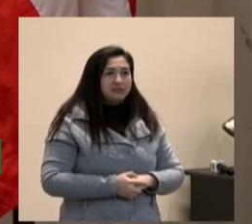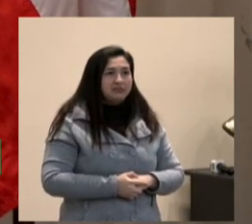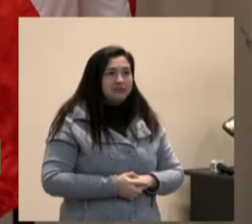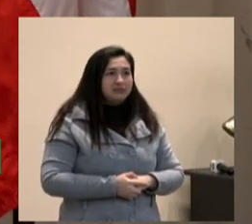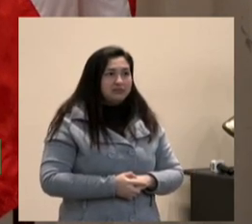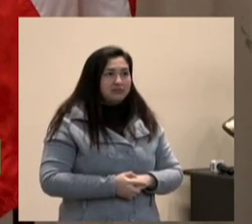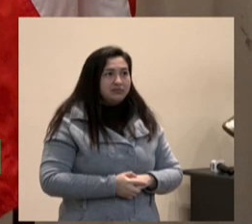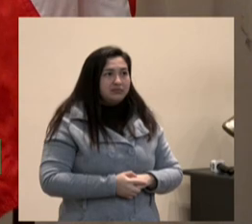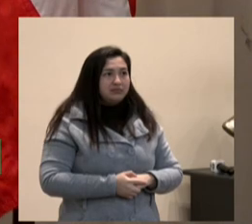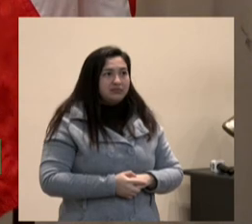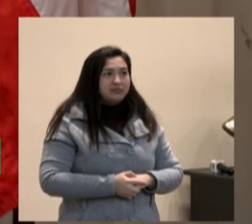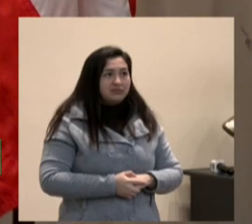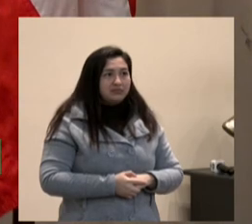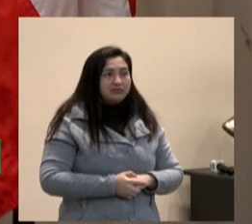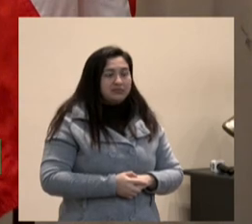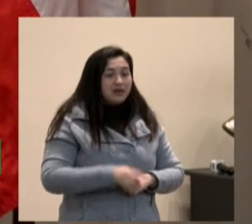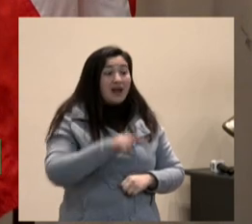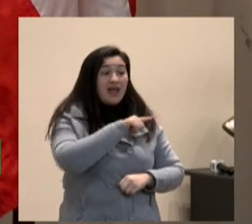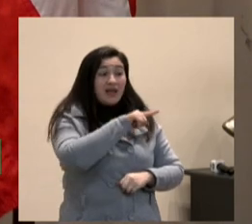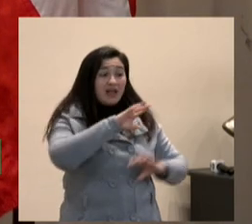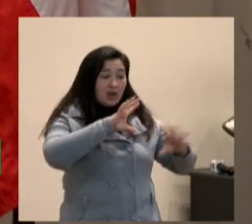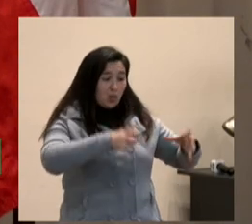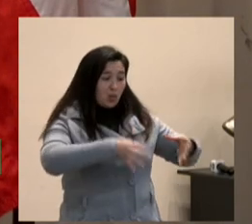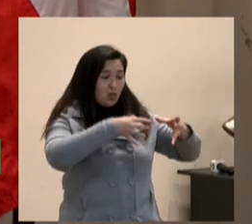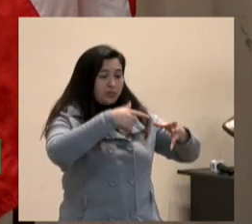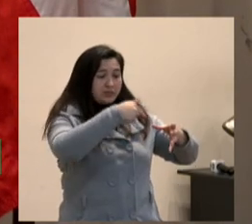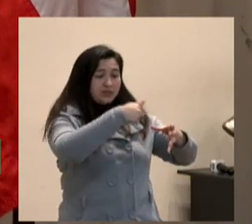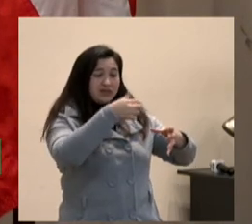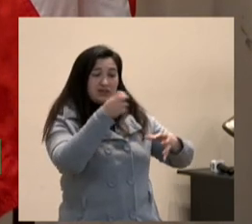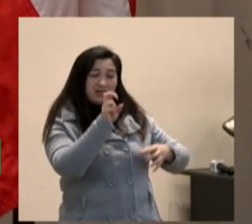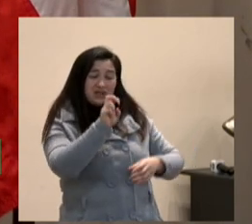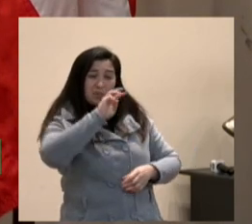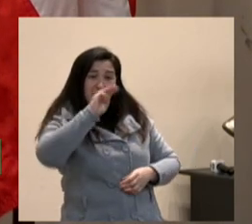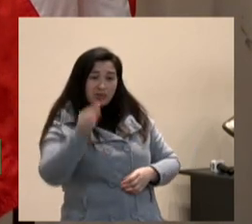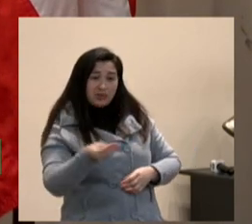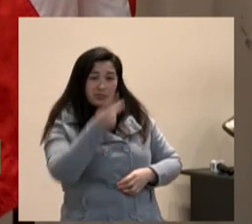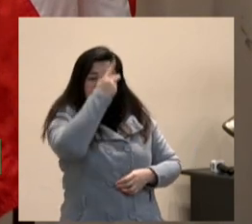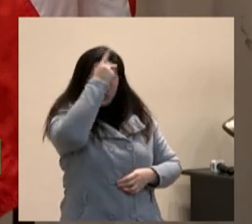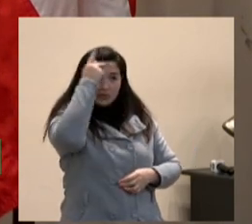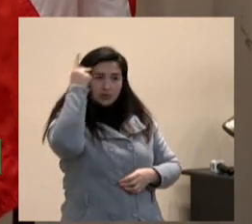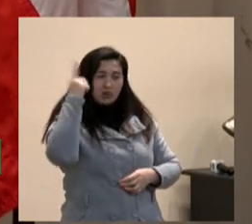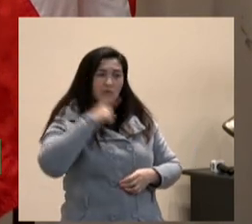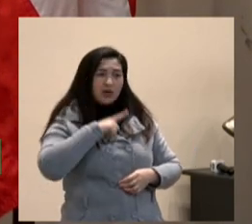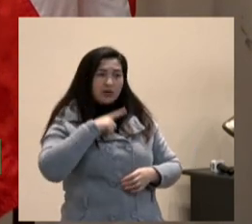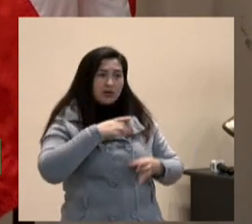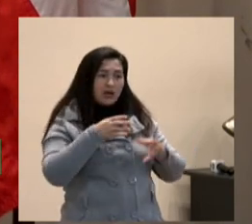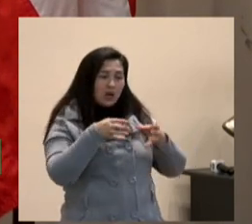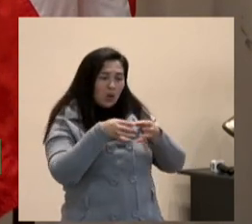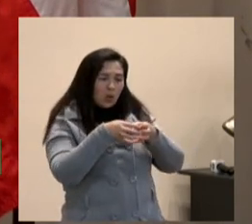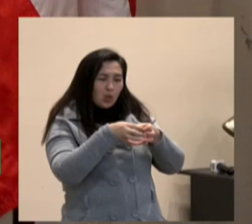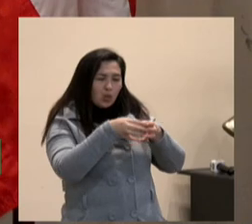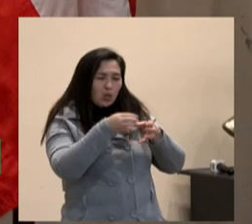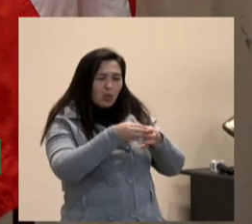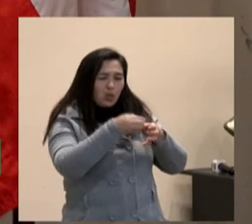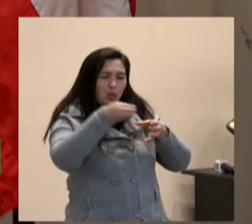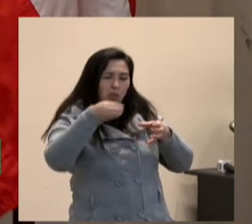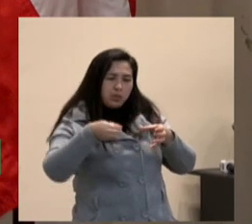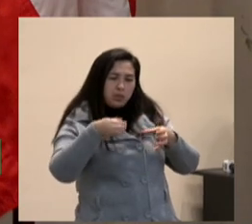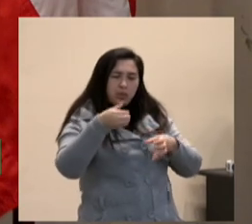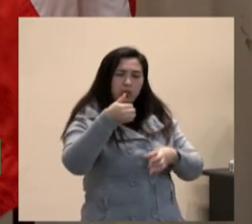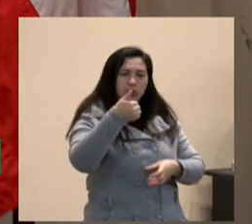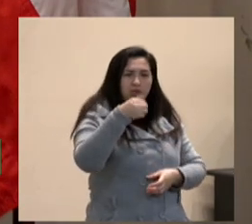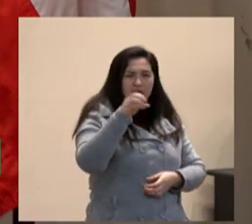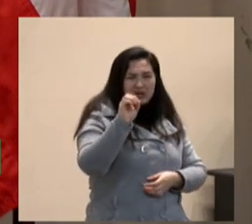Dentre esses 70 milhões de pessoas, tem ainda cerca de 10 milhões, a gente está em dúvida se é 9,6